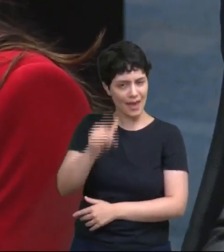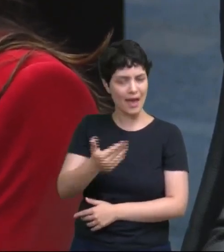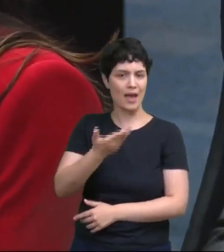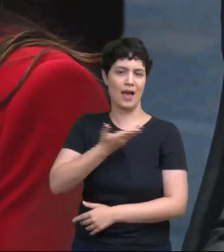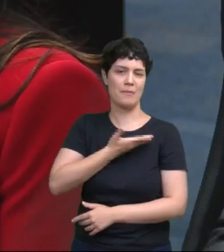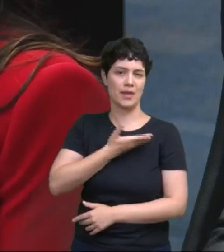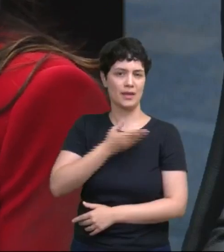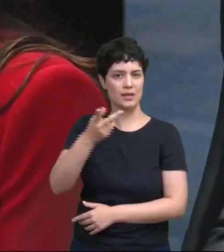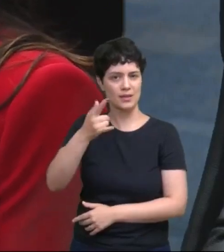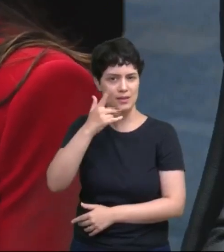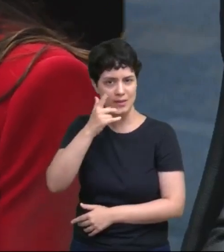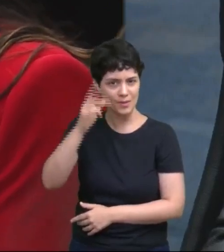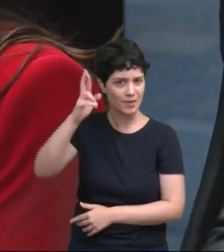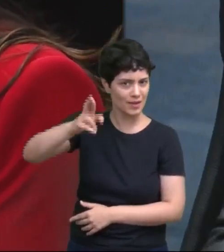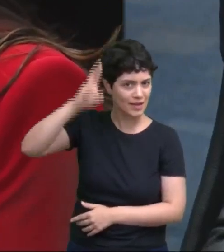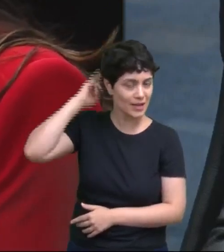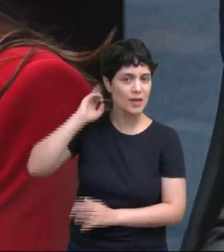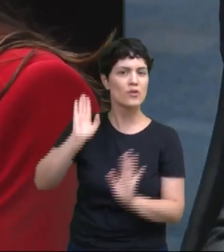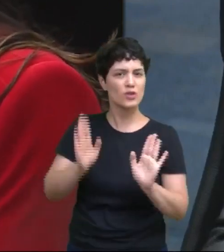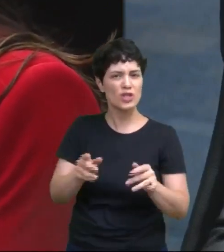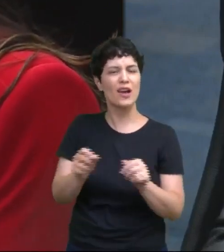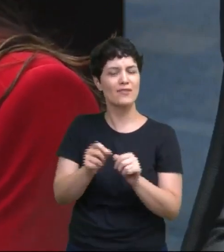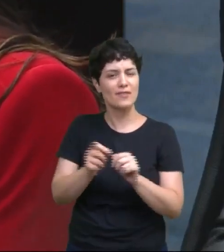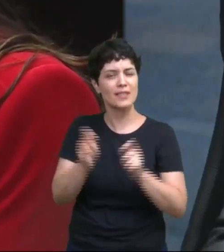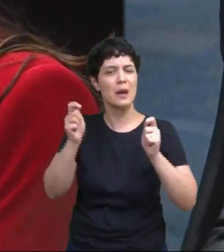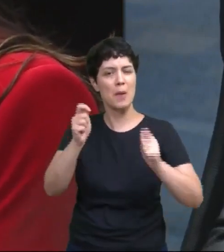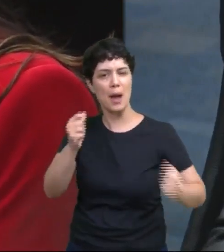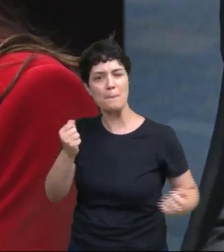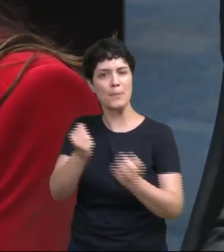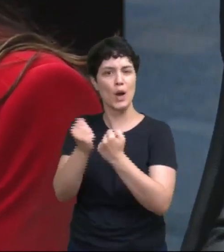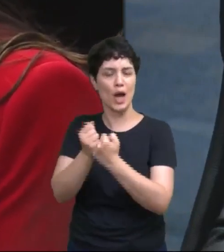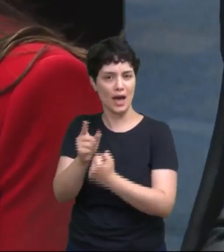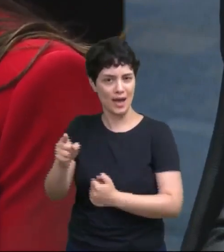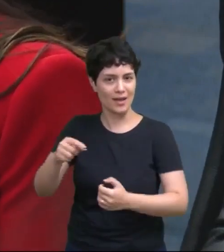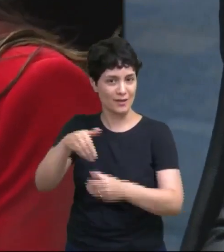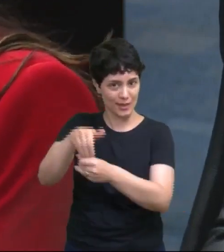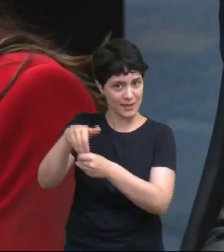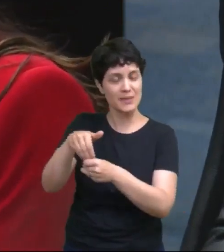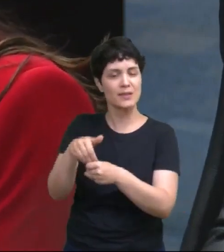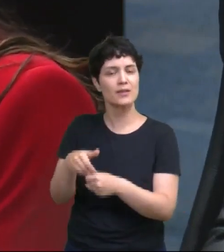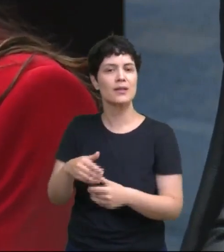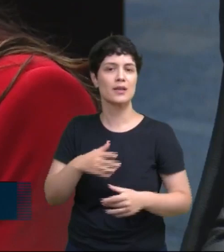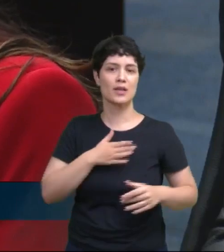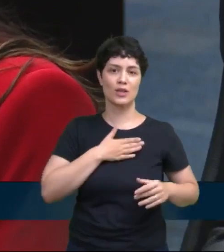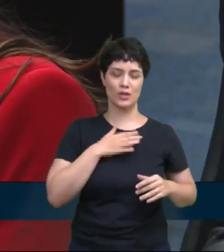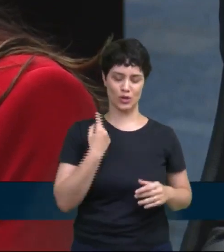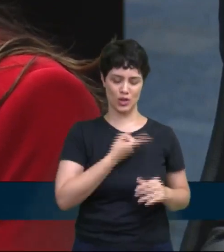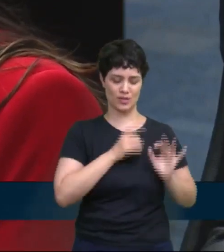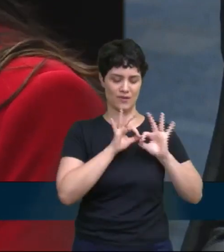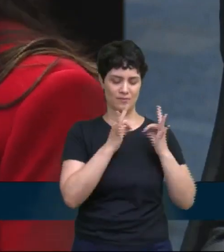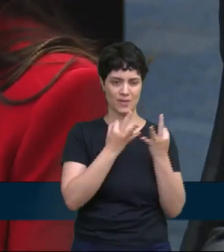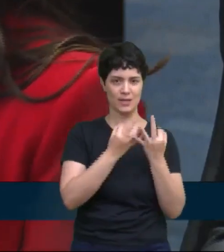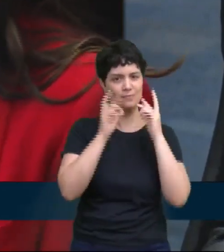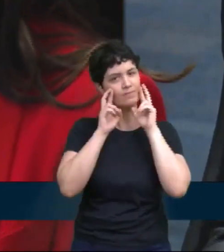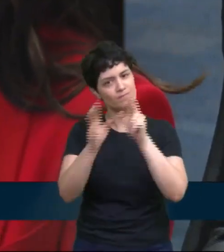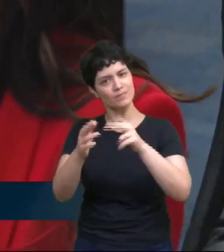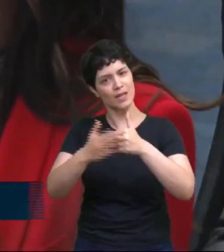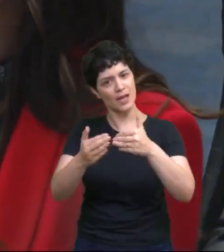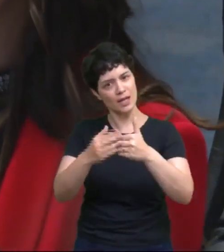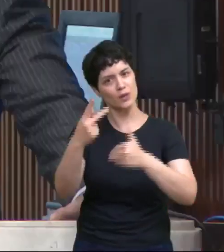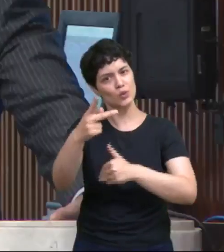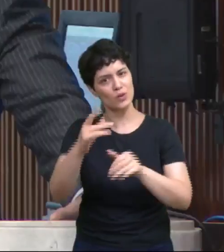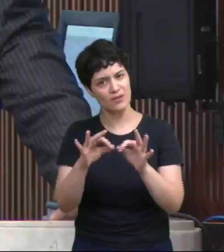também, há anos atrás. Então, o carinho e o respeito de toda a nossa família, a sua família e o seu pai.